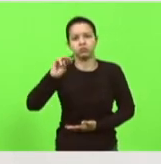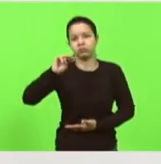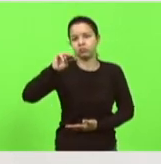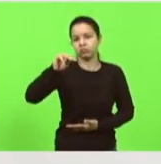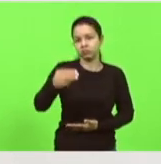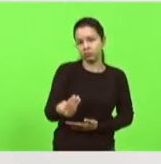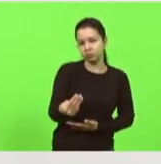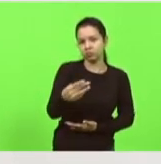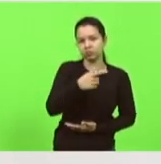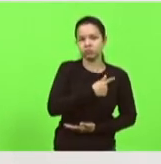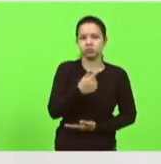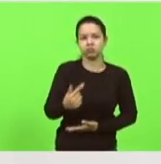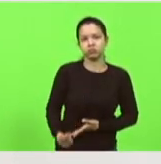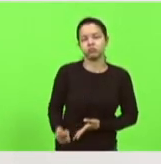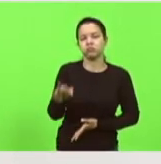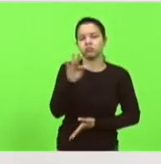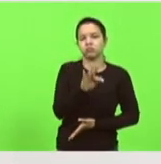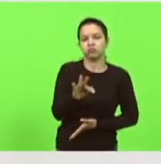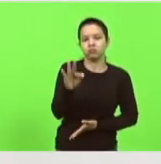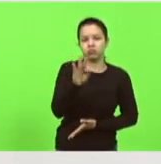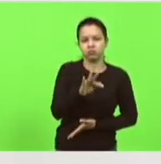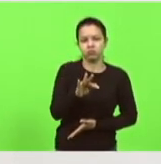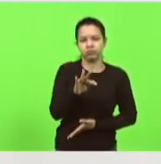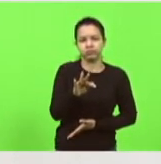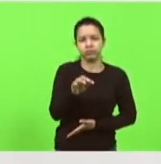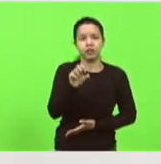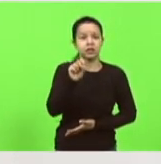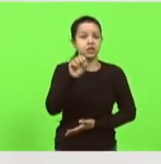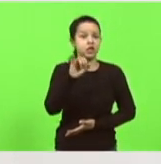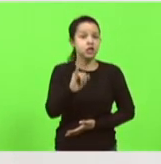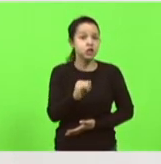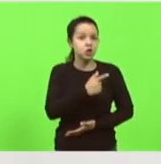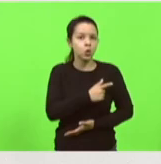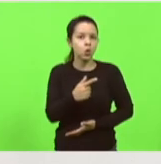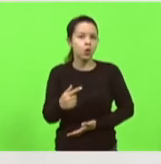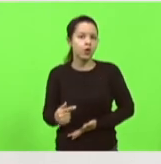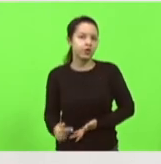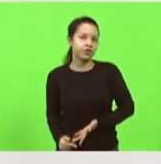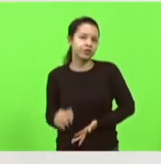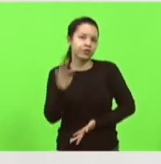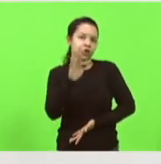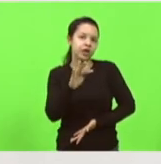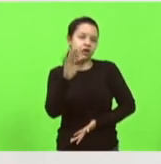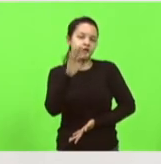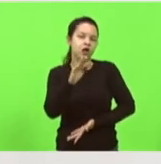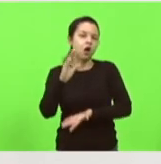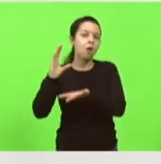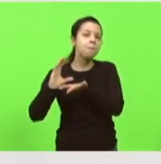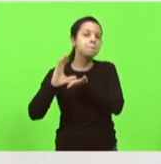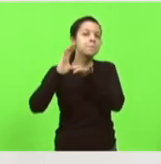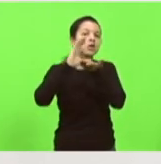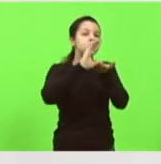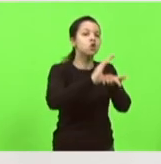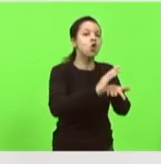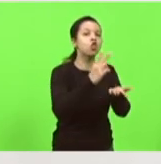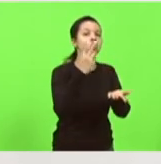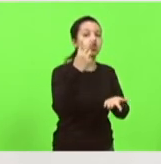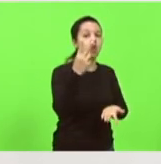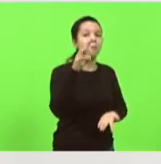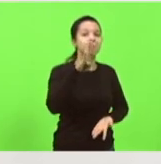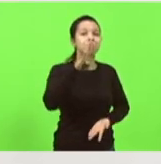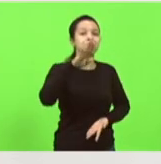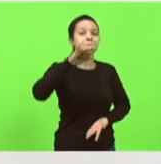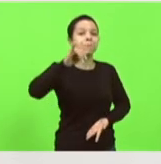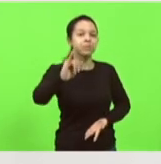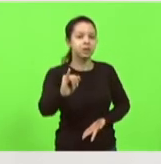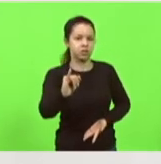federal. Se o governo federal mandou 2 bilhões de reais, até agora